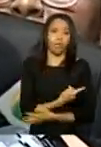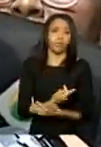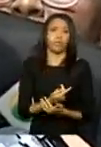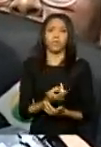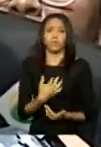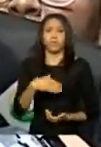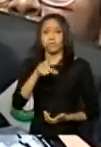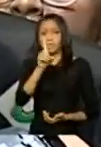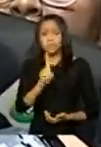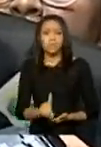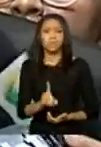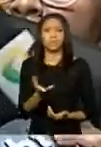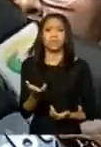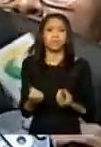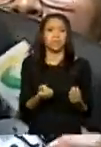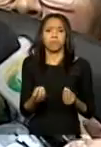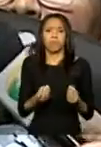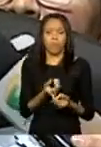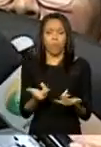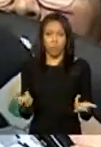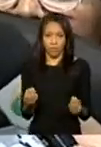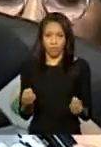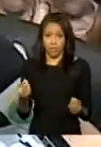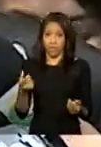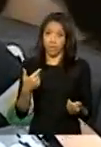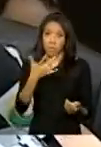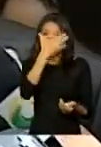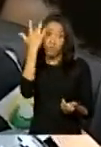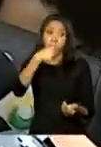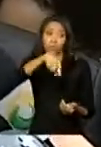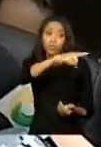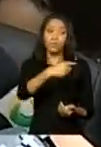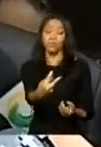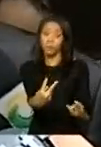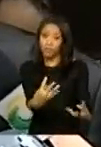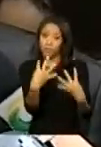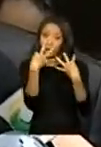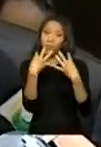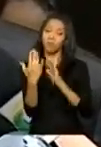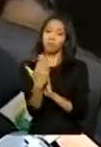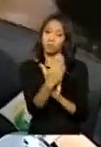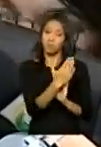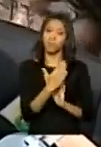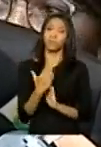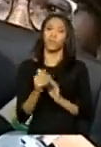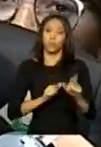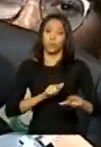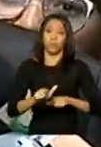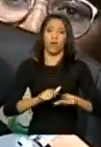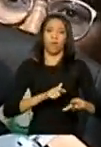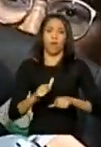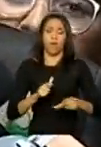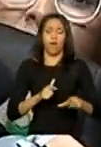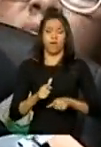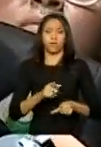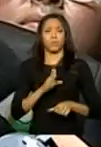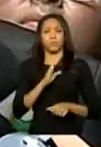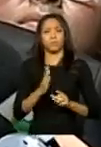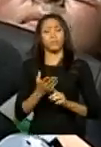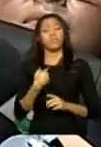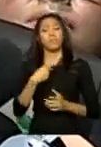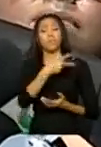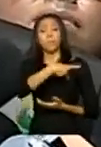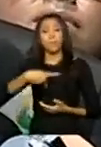direito de dizer que isso é claque, que não é. Entende? São pessoas que reconhecem o trabalho que foi feito no governo do presidente Lula